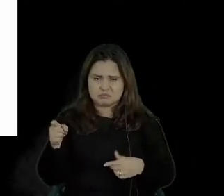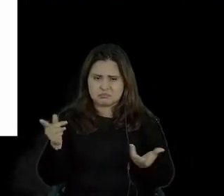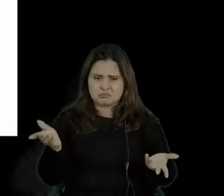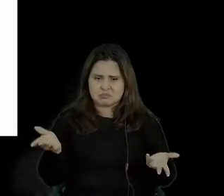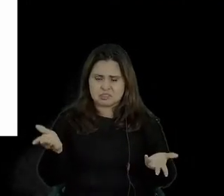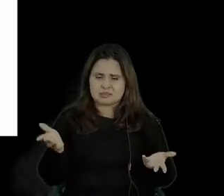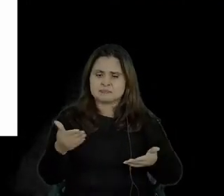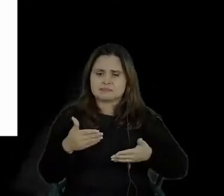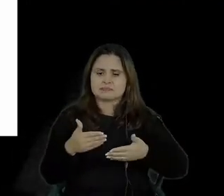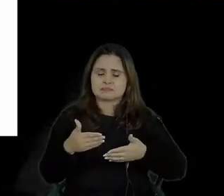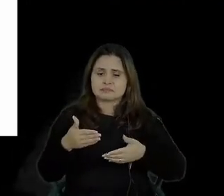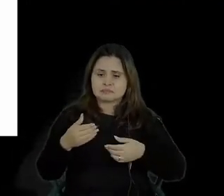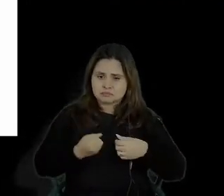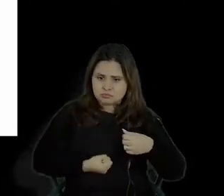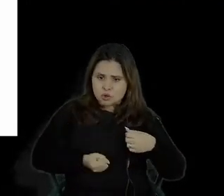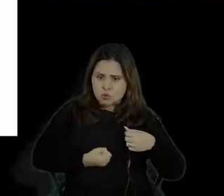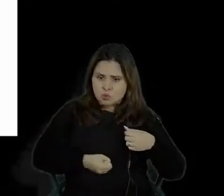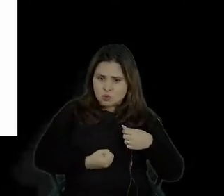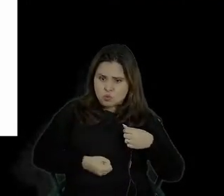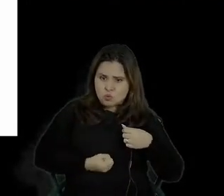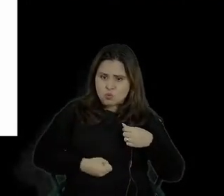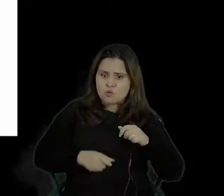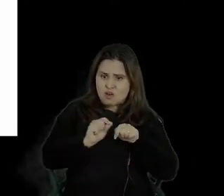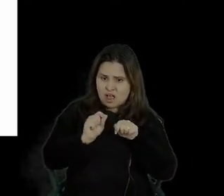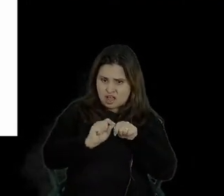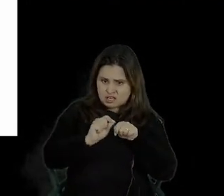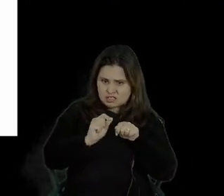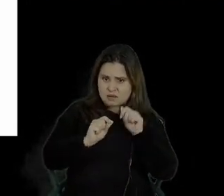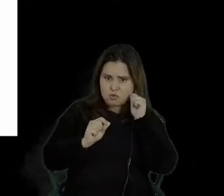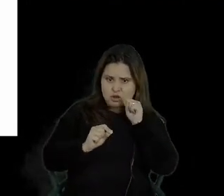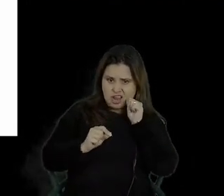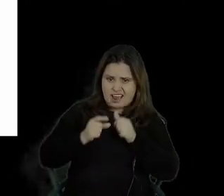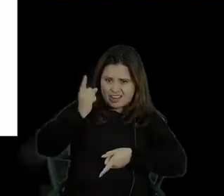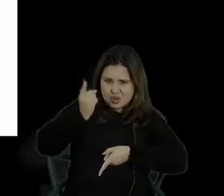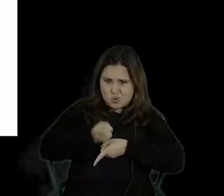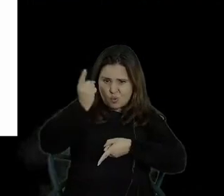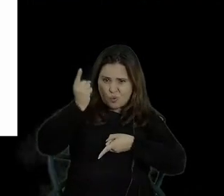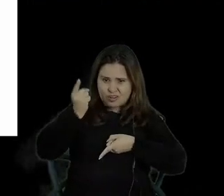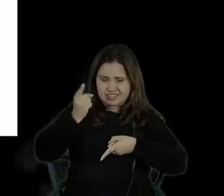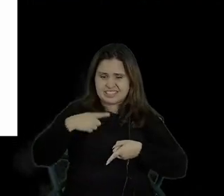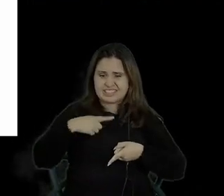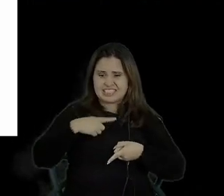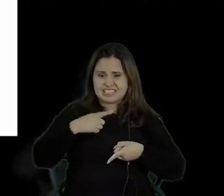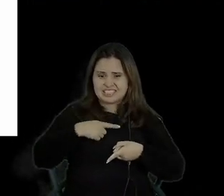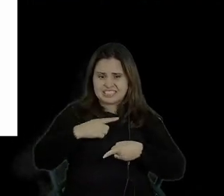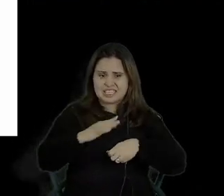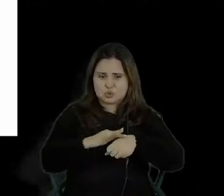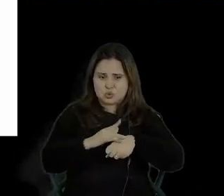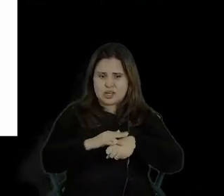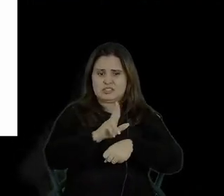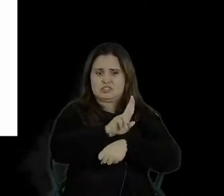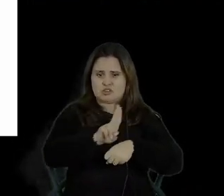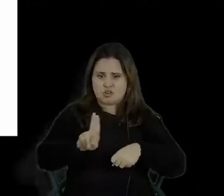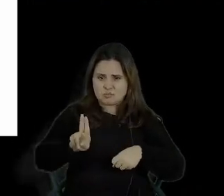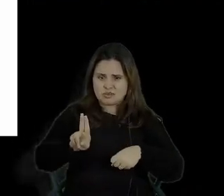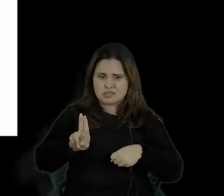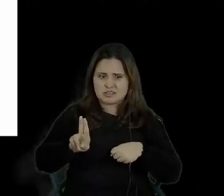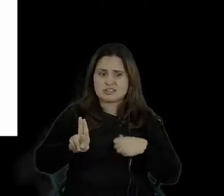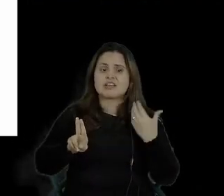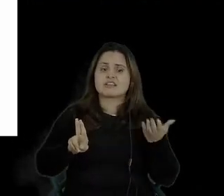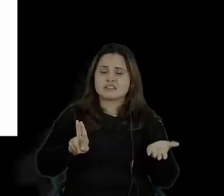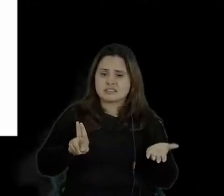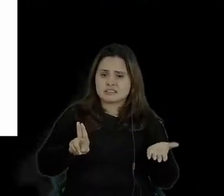passa o ultrassom, faz o morfológico, quando tem o morfológico, e verifica que essas crianças têm hipoplasia,